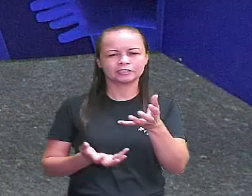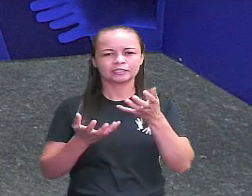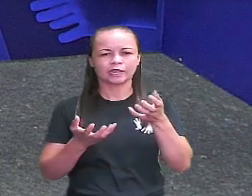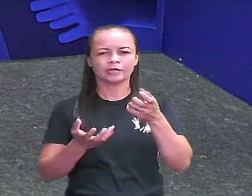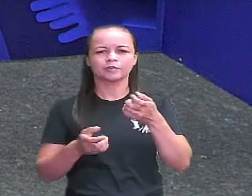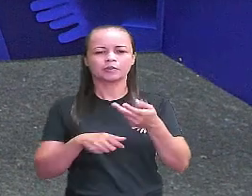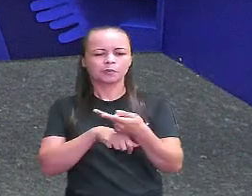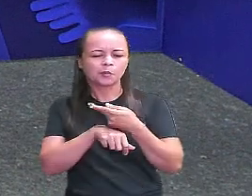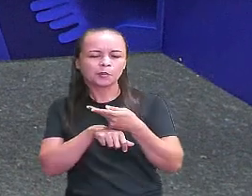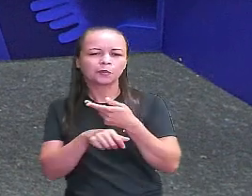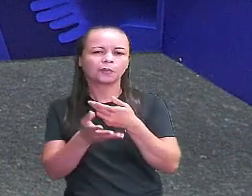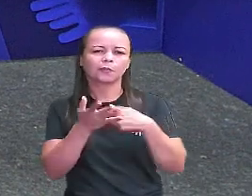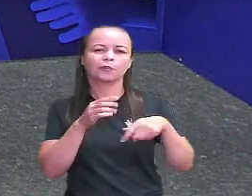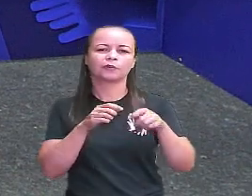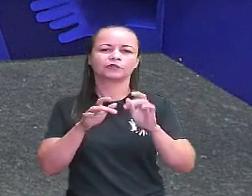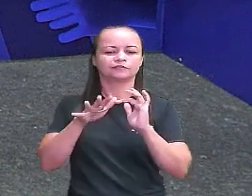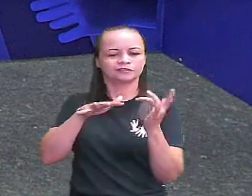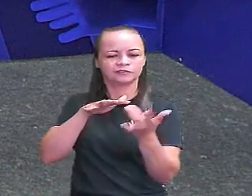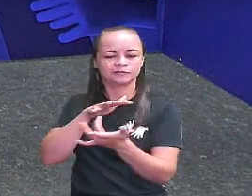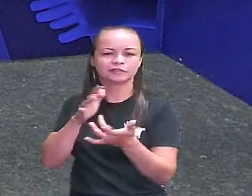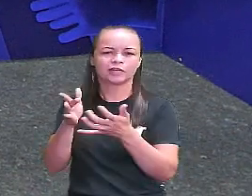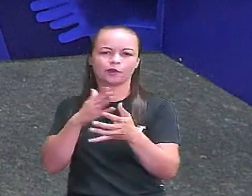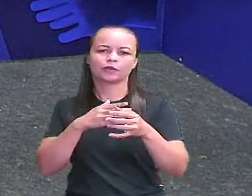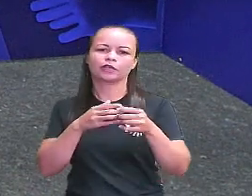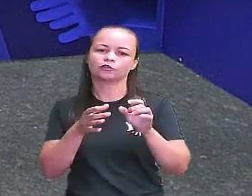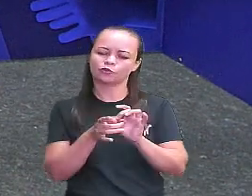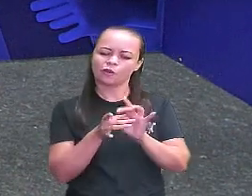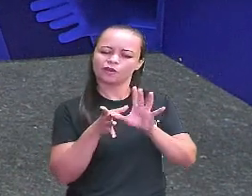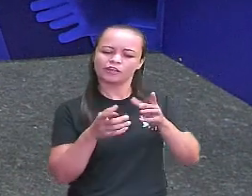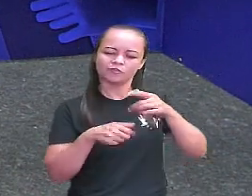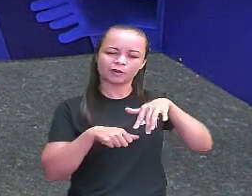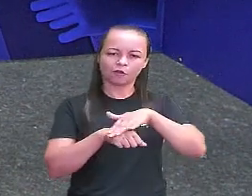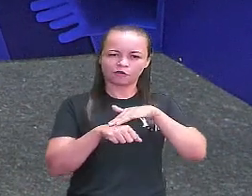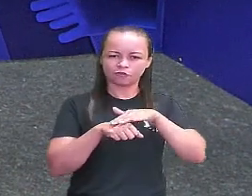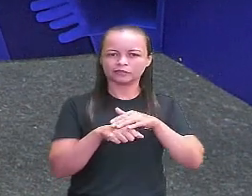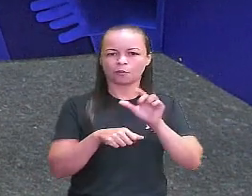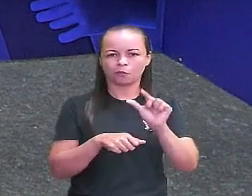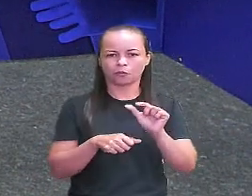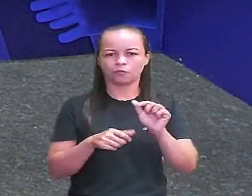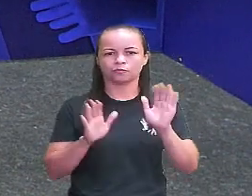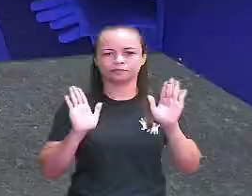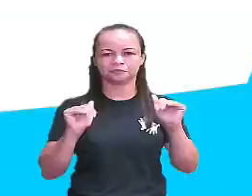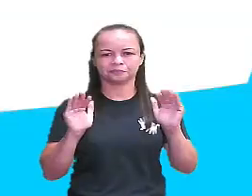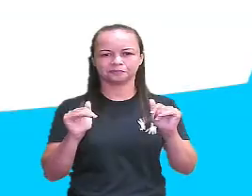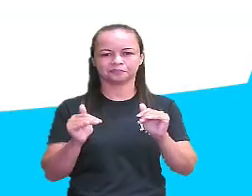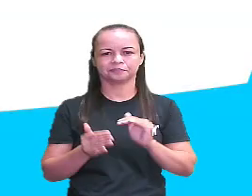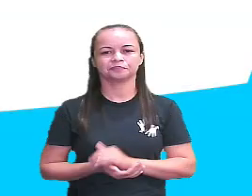redes sociais que eu estou disponível para a gente conversar um pouco. Até a próxima aula!